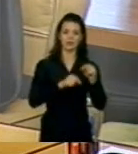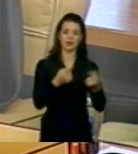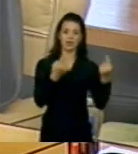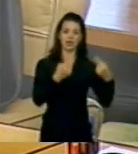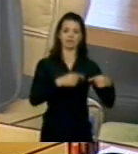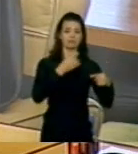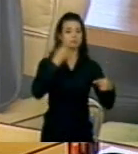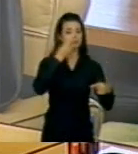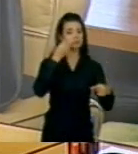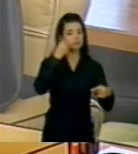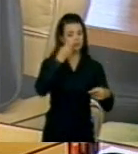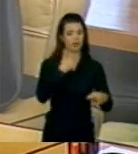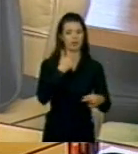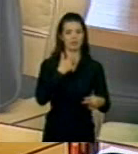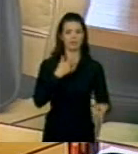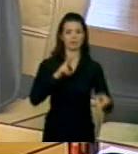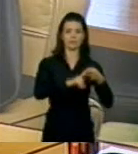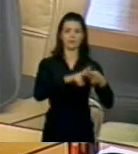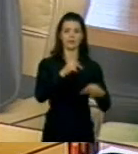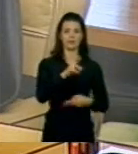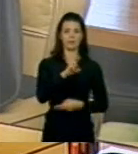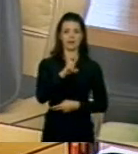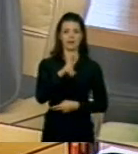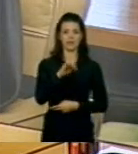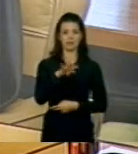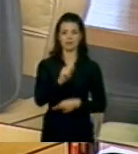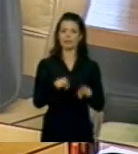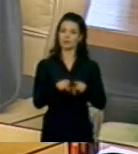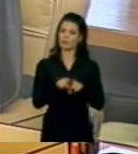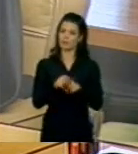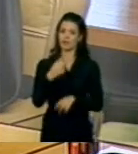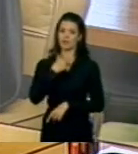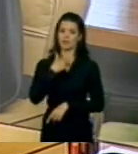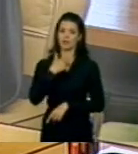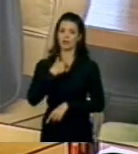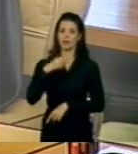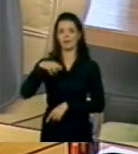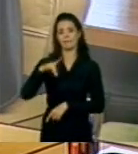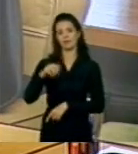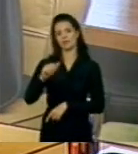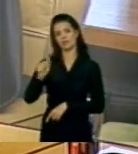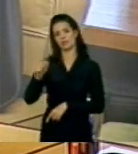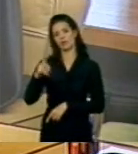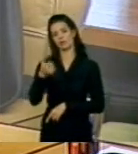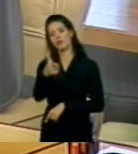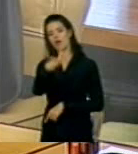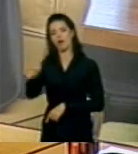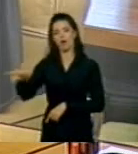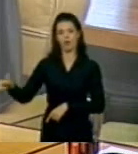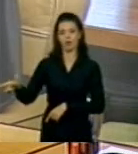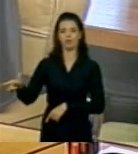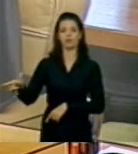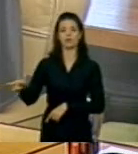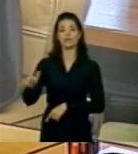não pode ser decretada prisão preventiva, por certo também não cabe a fixação de medida cautelar diversa, quando somente